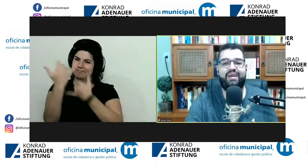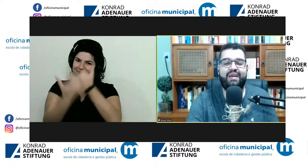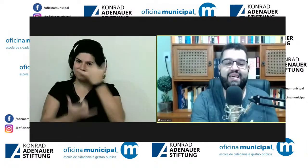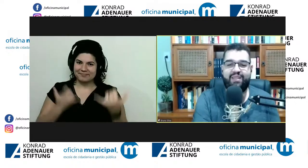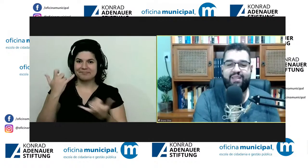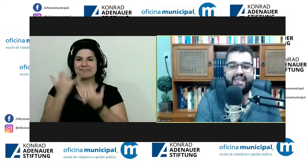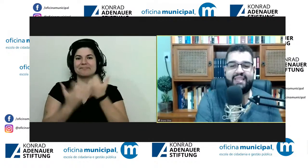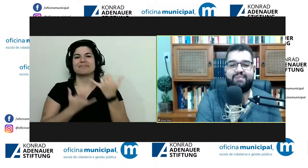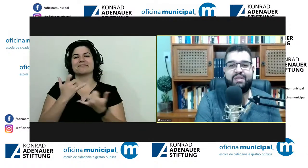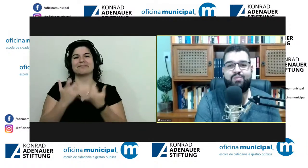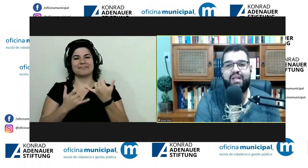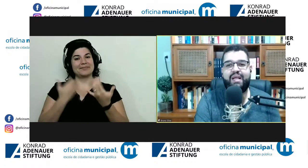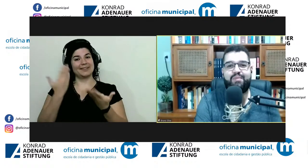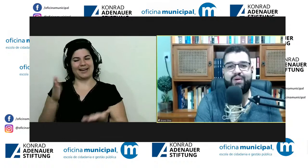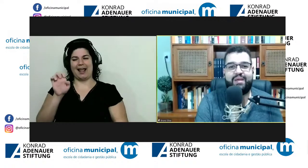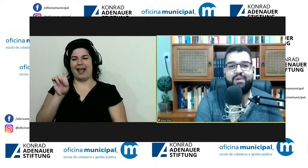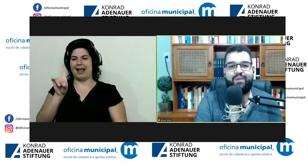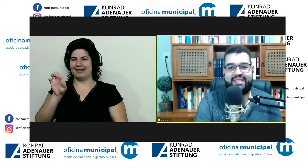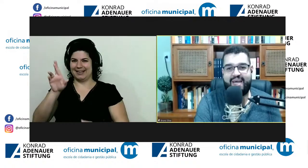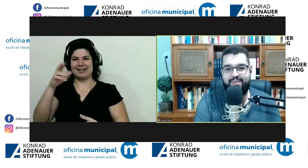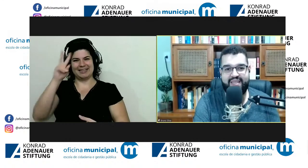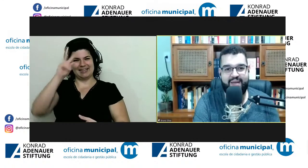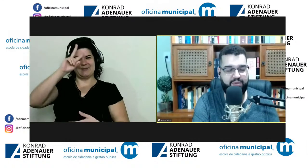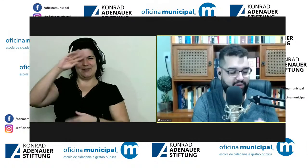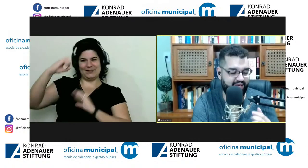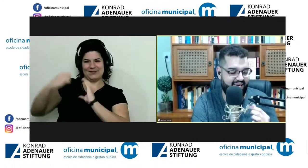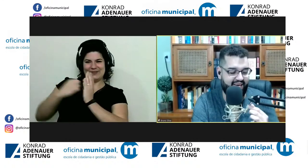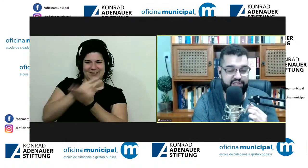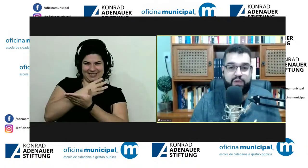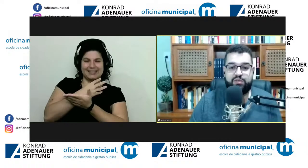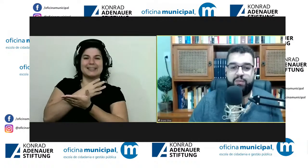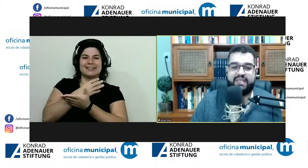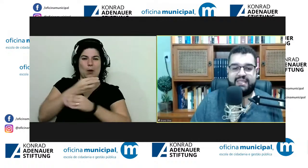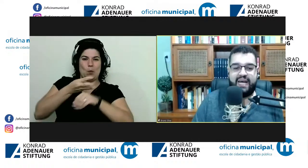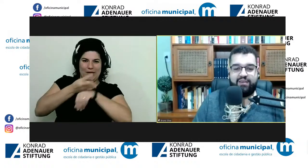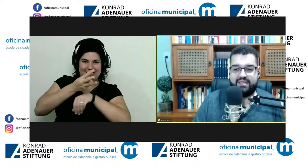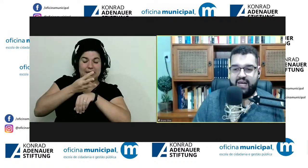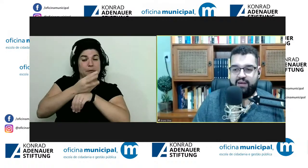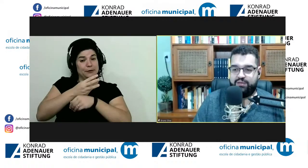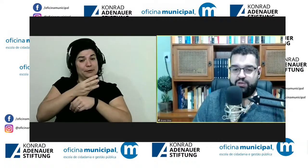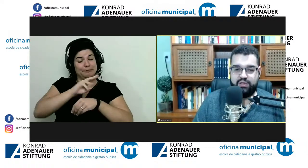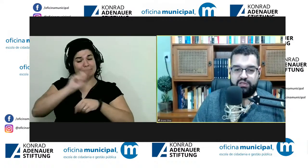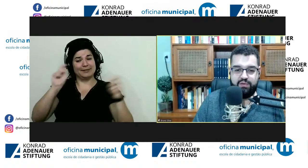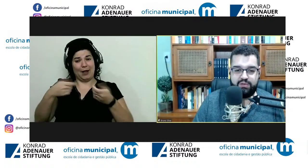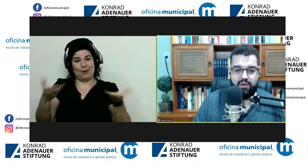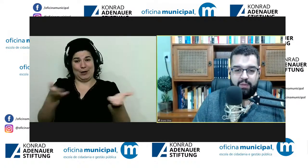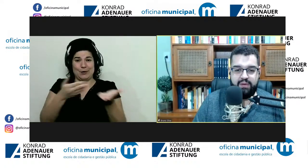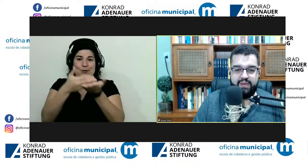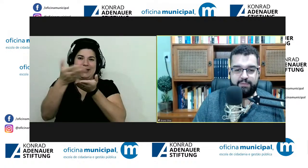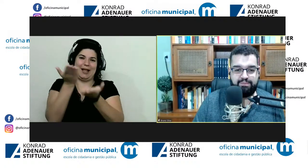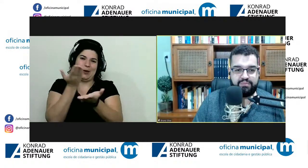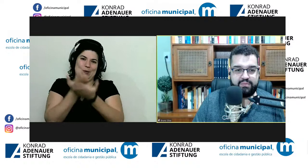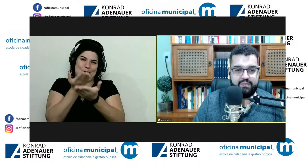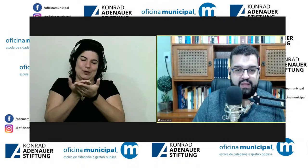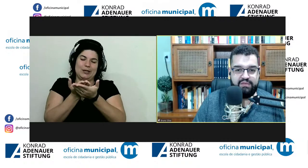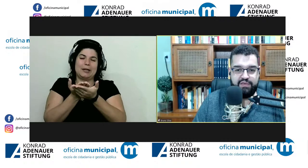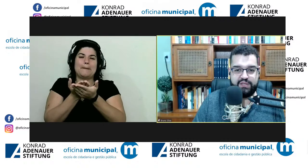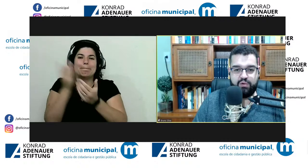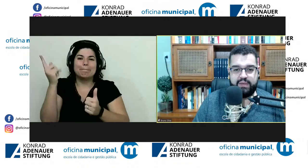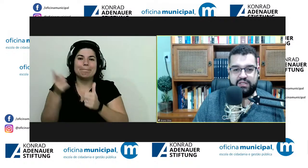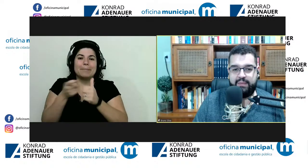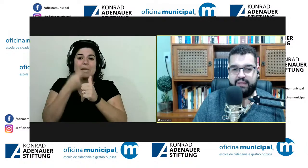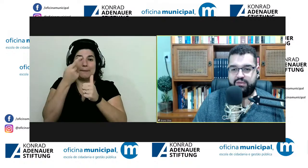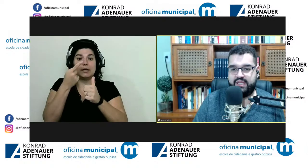brincadeira aí que o filho do Éder Brito me lembrou aqui pelo WhatsApp ainda pouco a gente pode começar nossa aula de hoje viu pessoal Primeiro